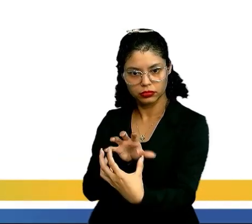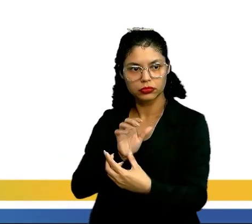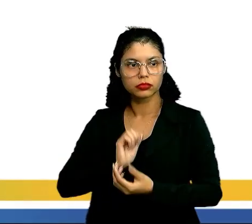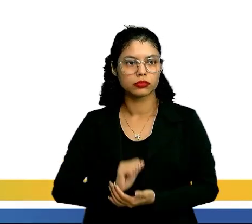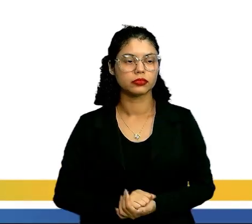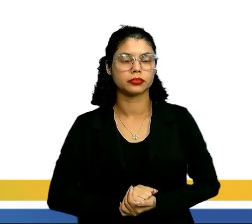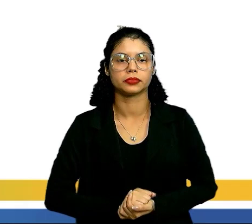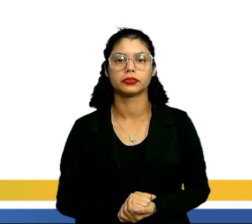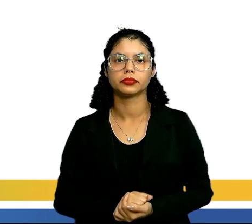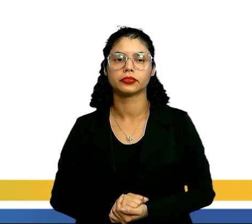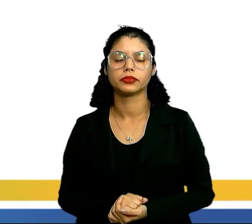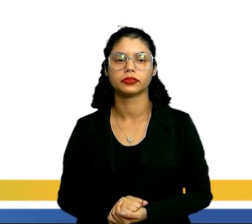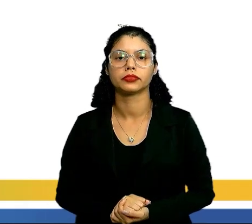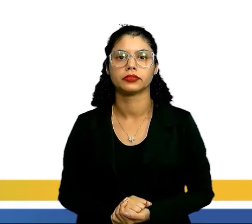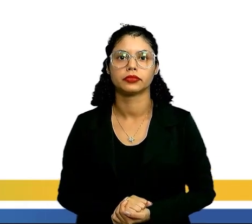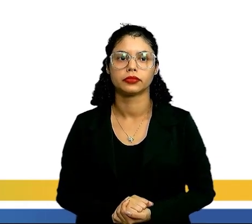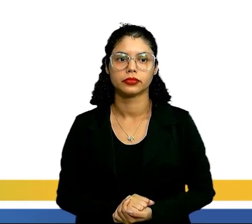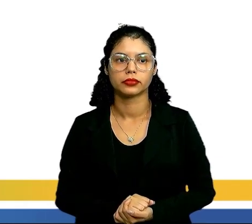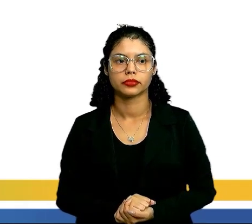vamos lá.